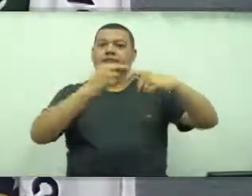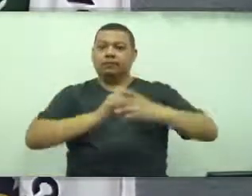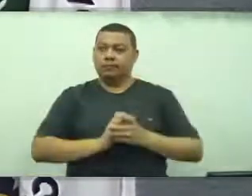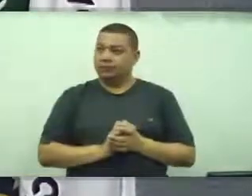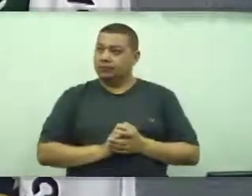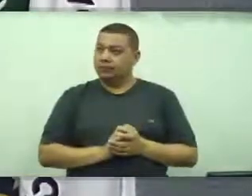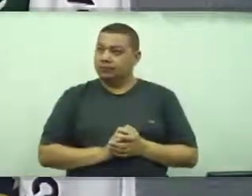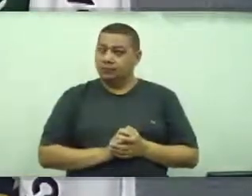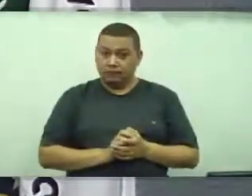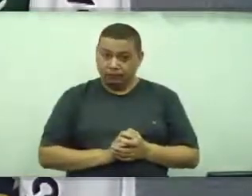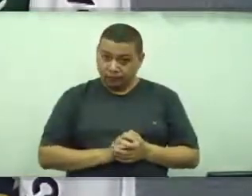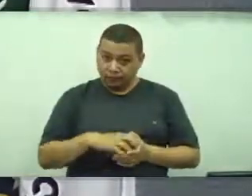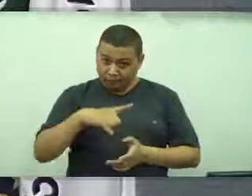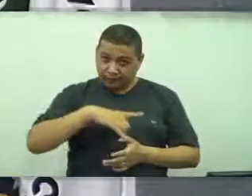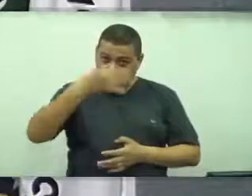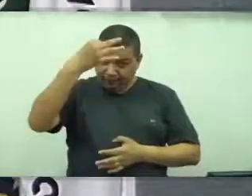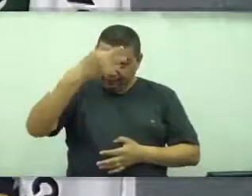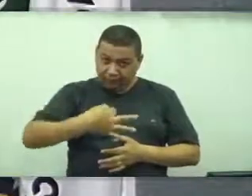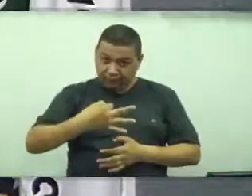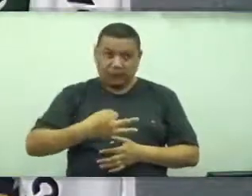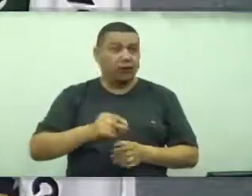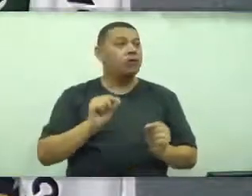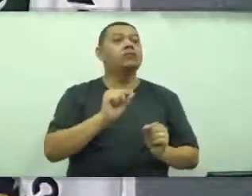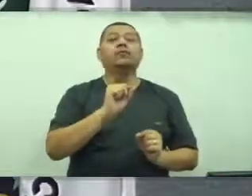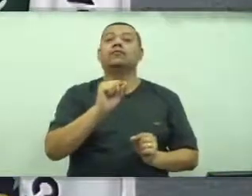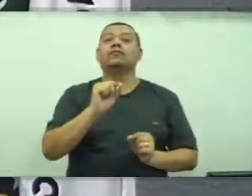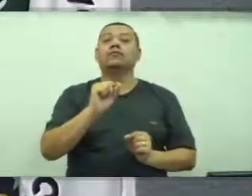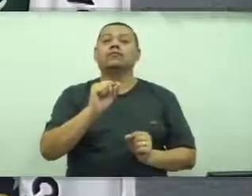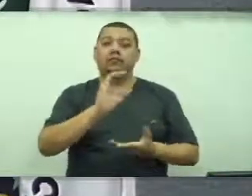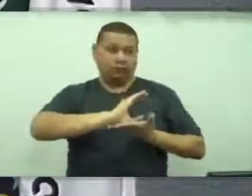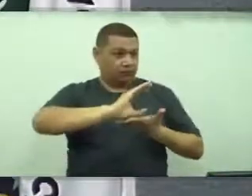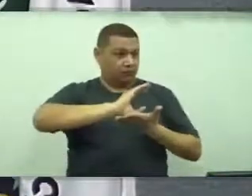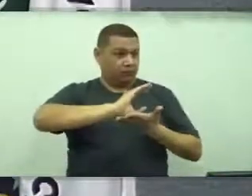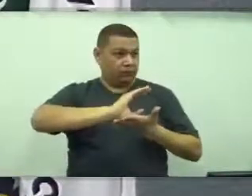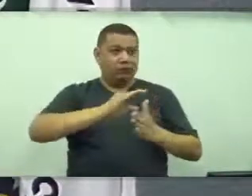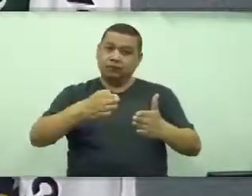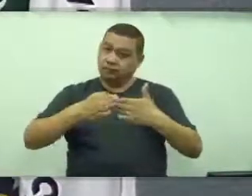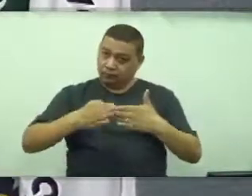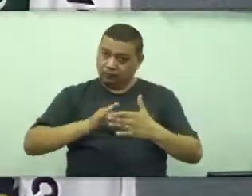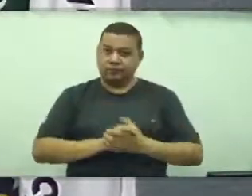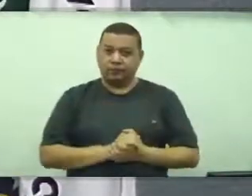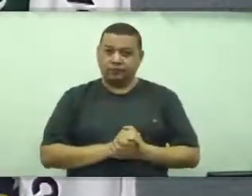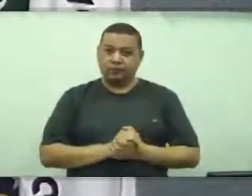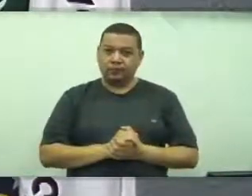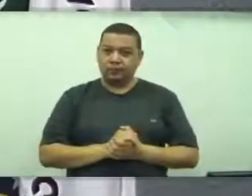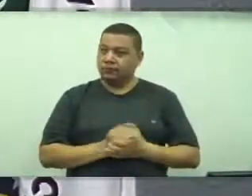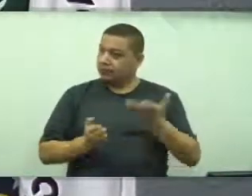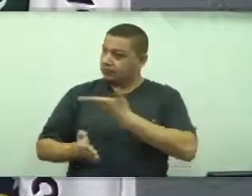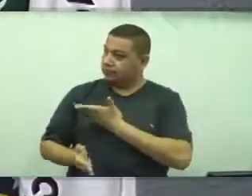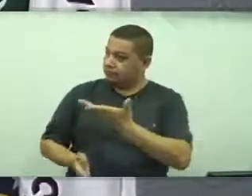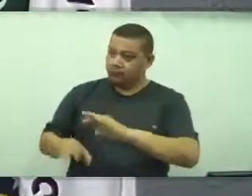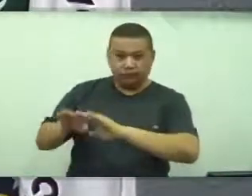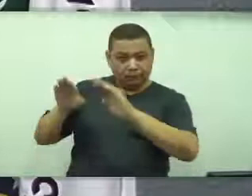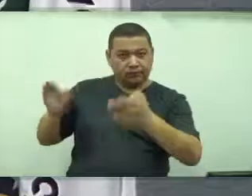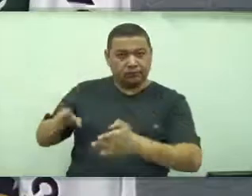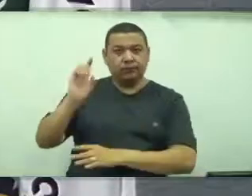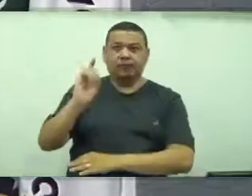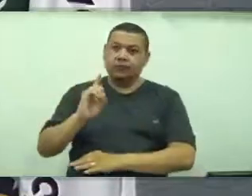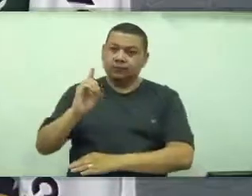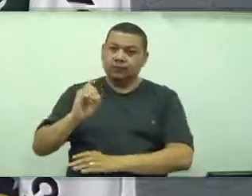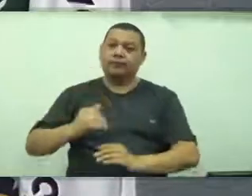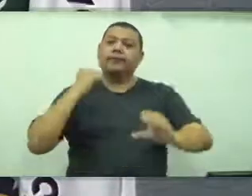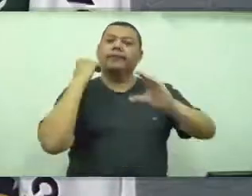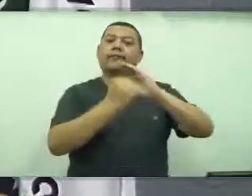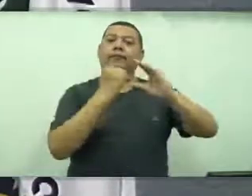aí, para a gente realmente ter certeza do que foi feito com esse recurso, eu peço que a mesa dessa casa encaminhe